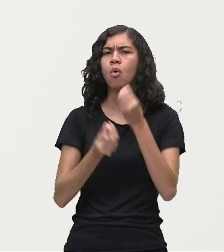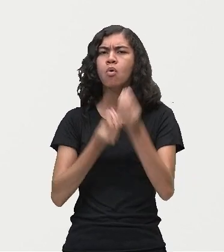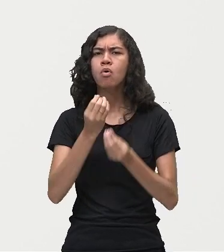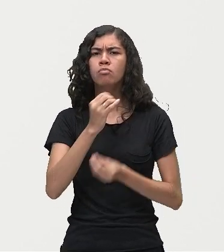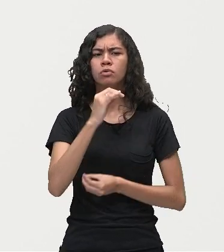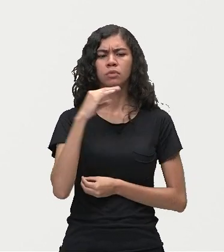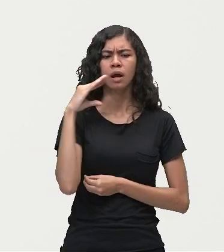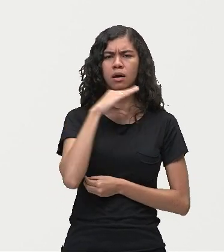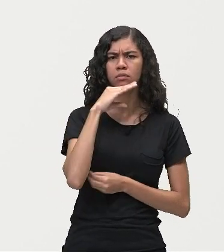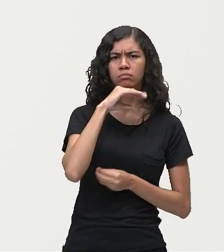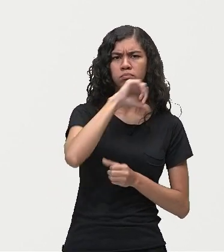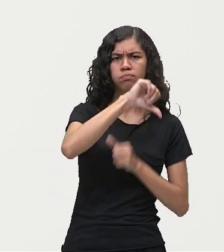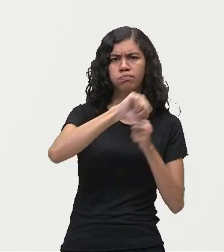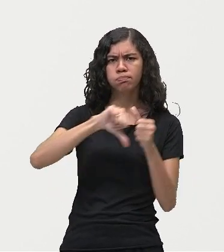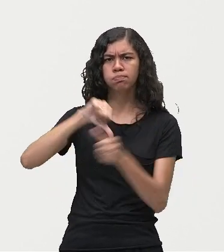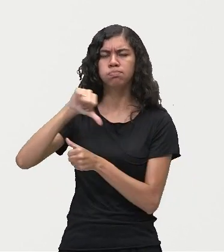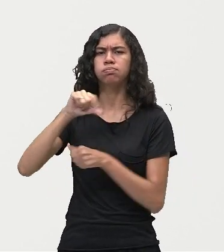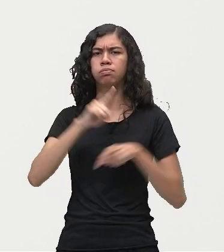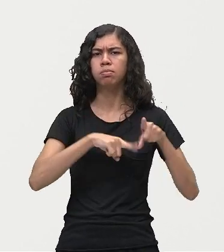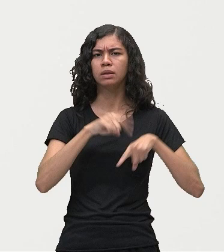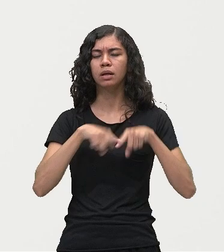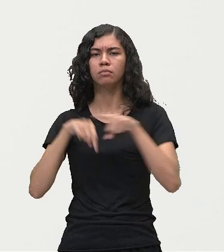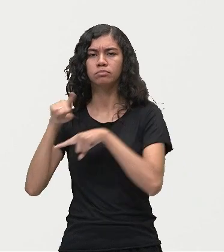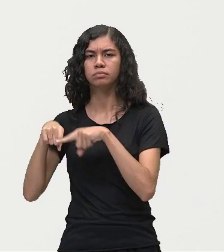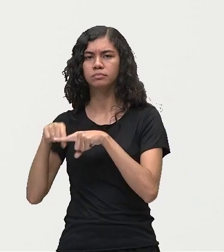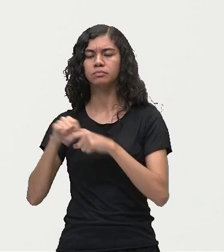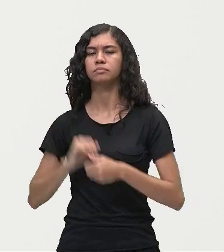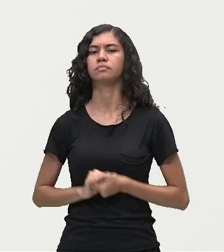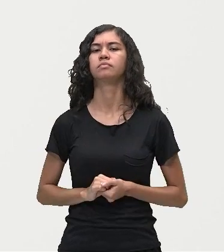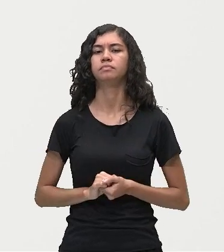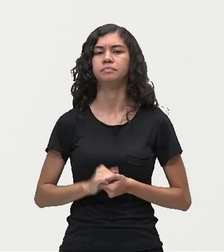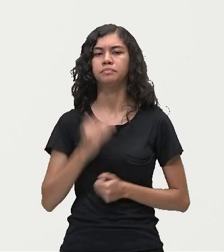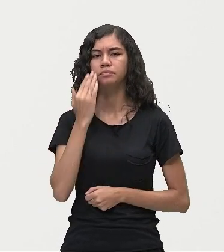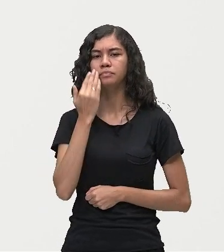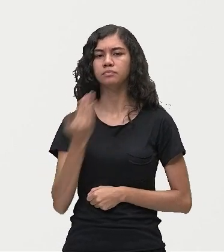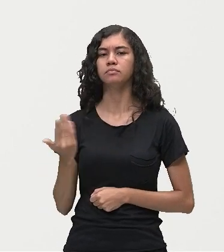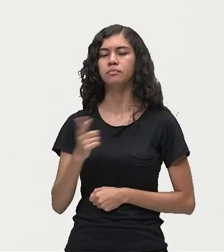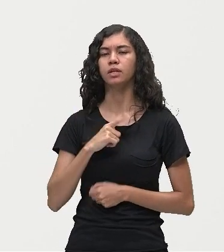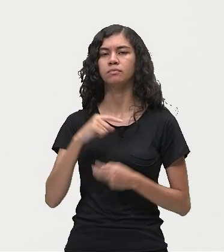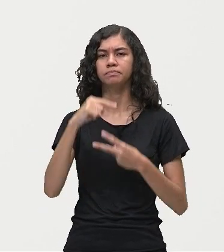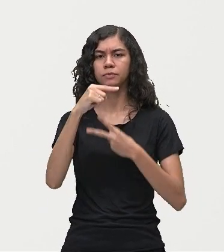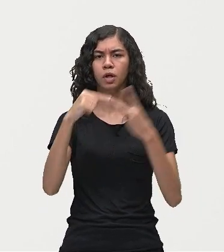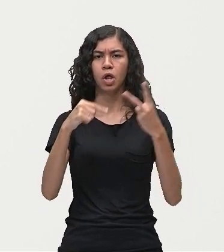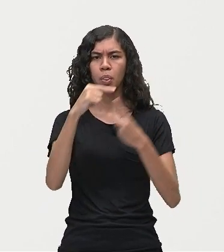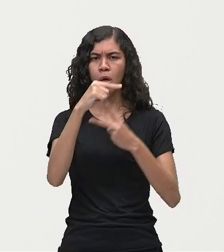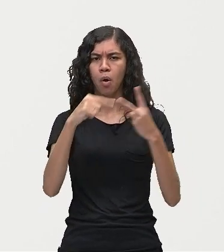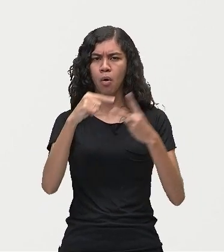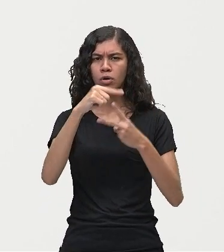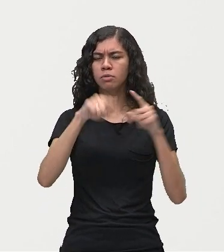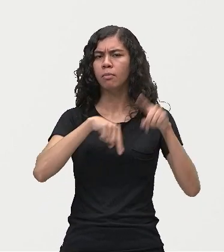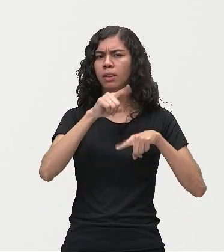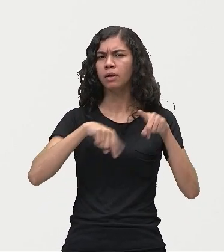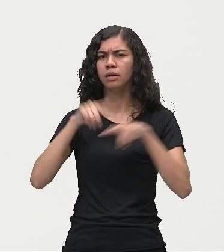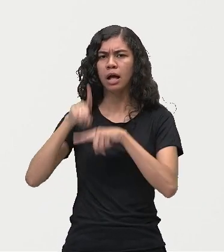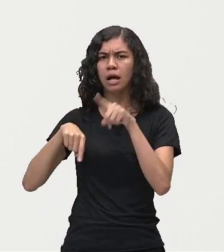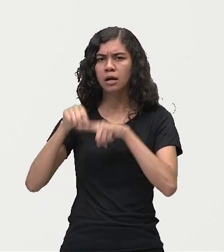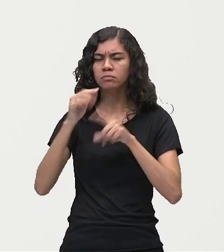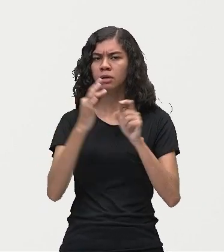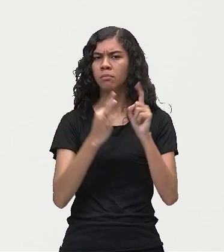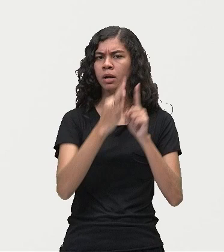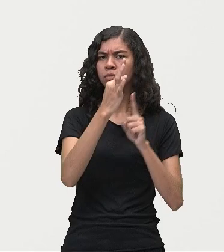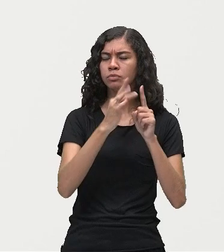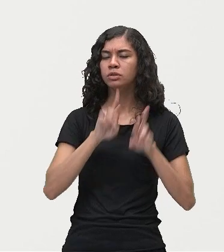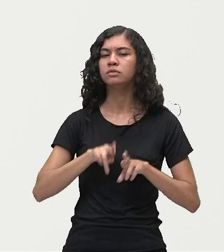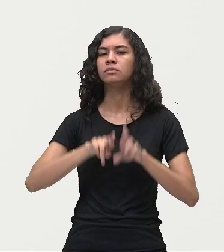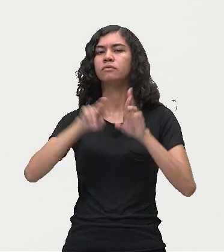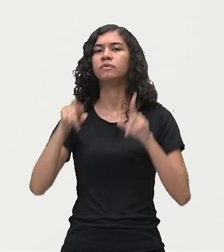o outro. Aqui eu tenho dois corpos, aqui eu tenho dois corpos de temperaturas diferentes. Nesse caso, esses